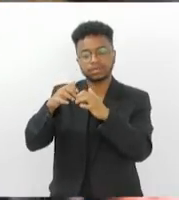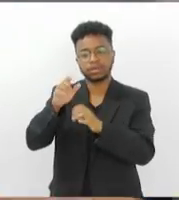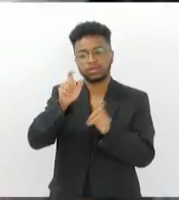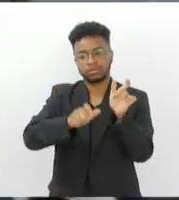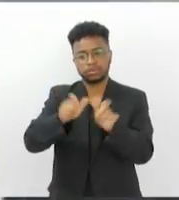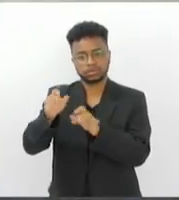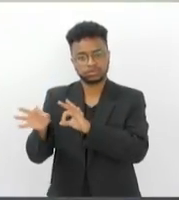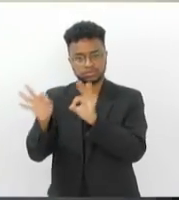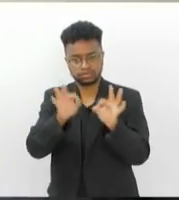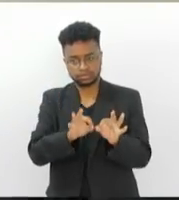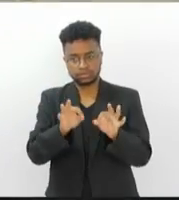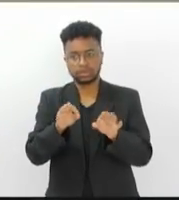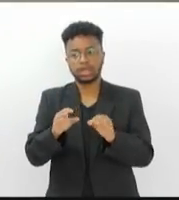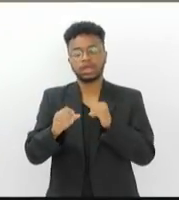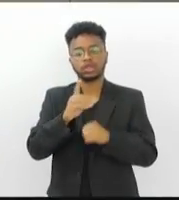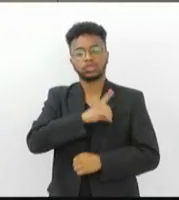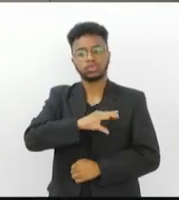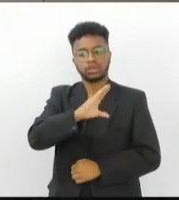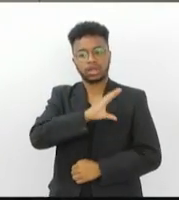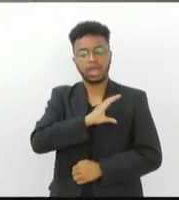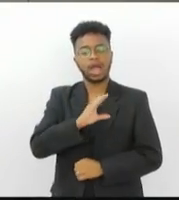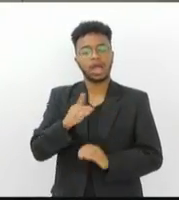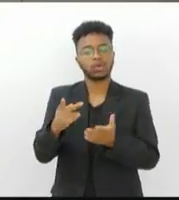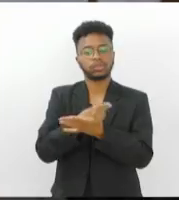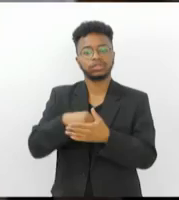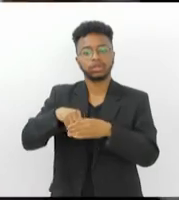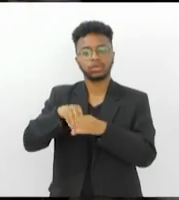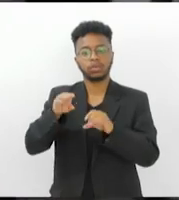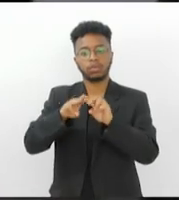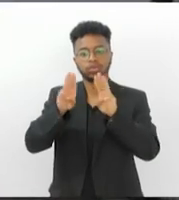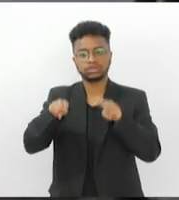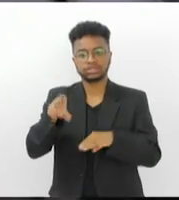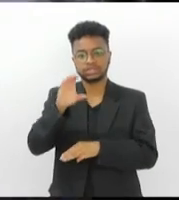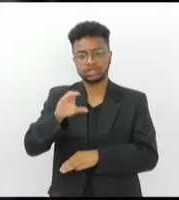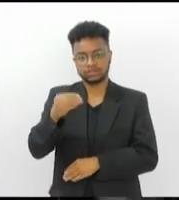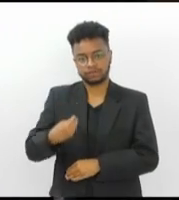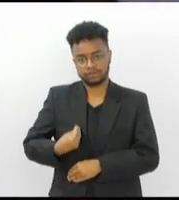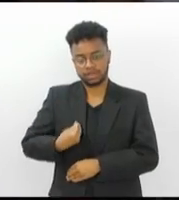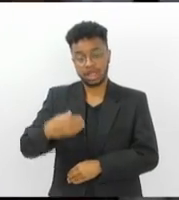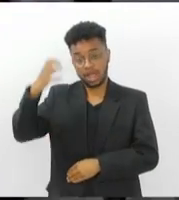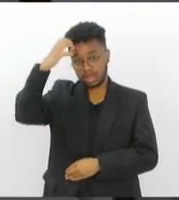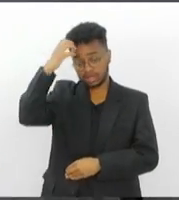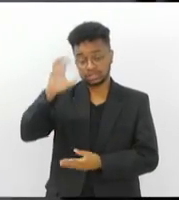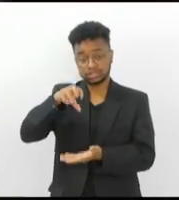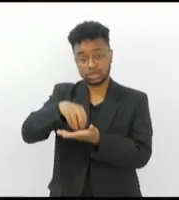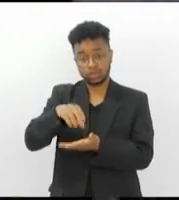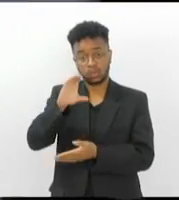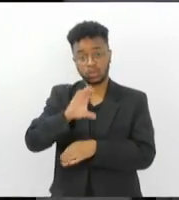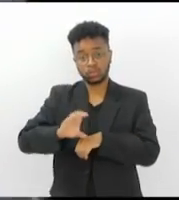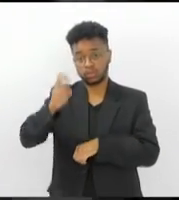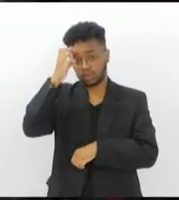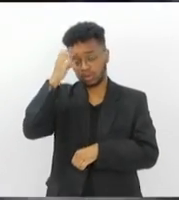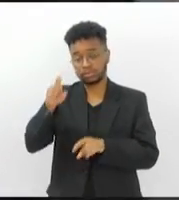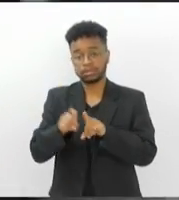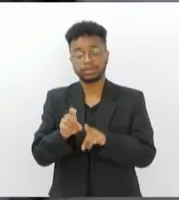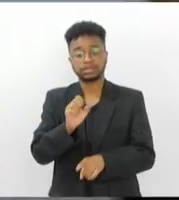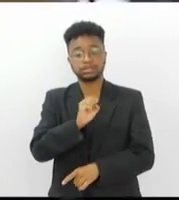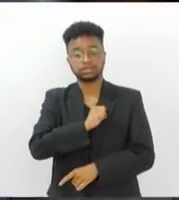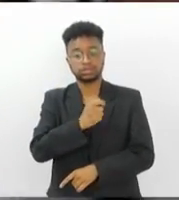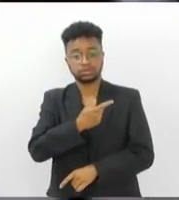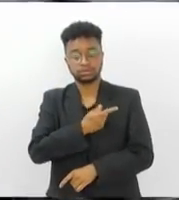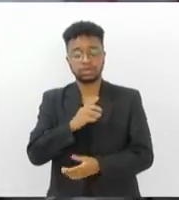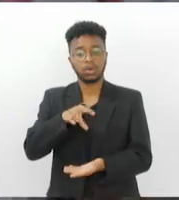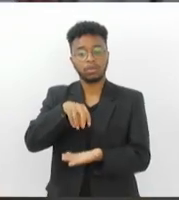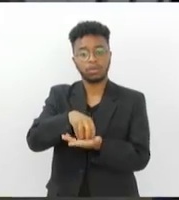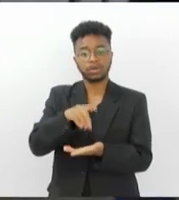em Caxias o Cine Clube funciona no m Museu ciência e vida em Angra no centro cultural Teófilo massad em São Gonçalo no